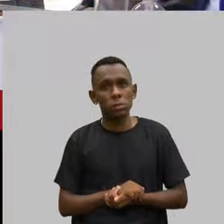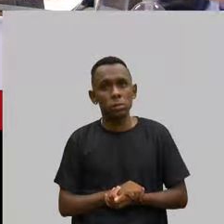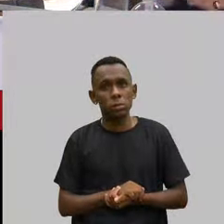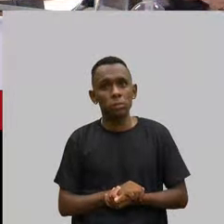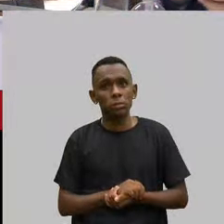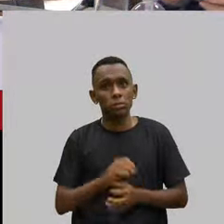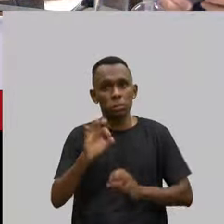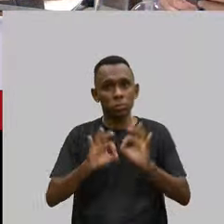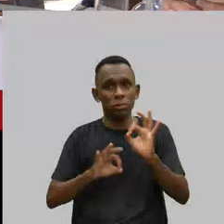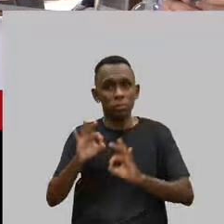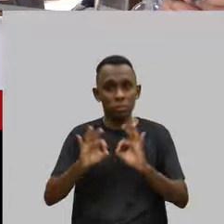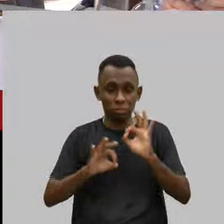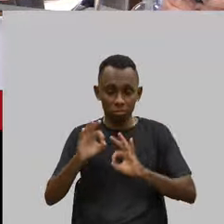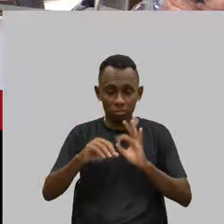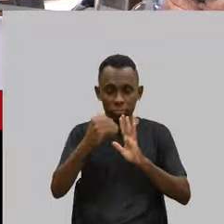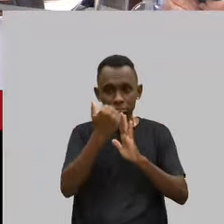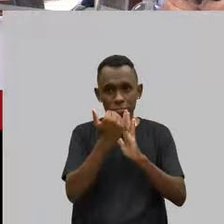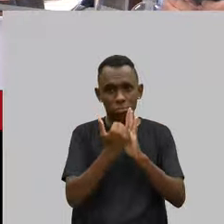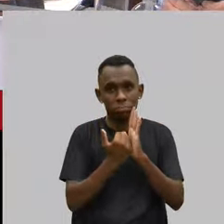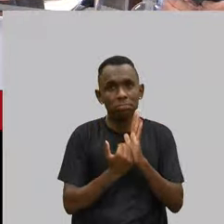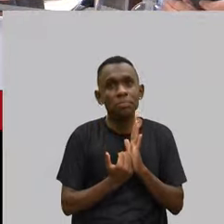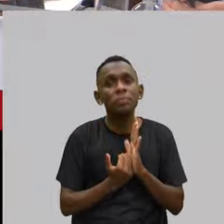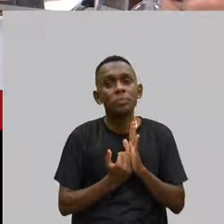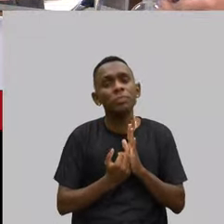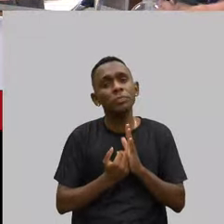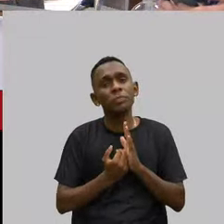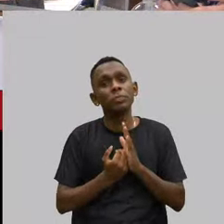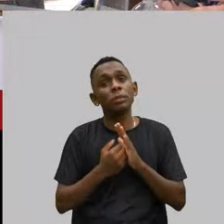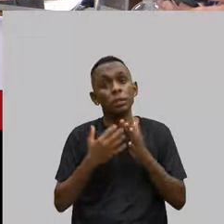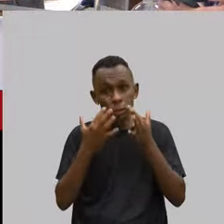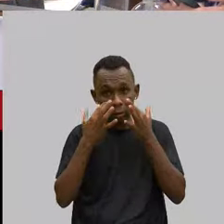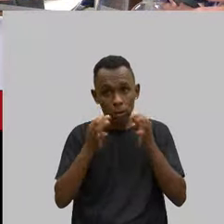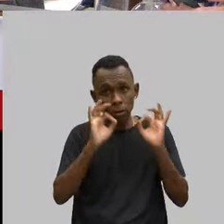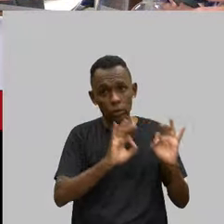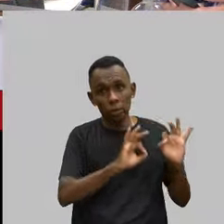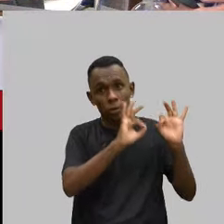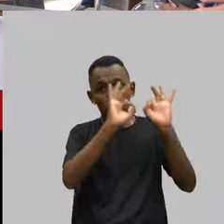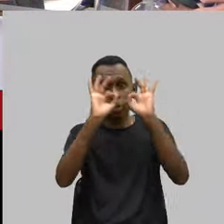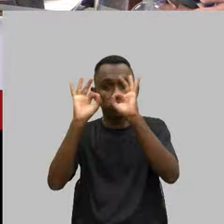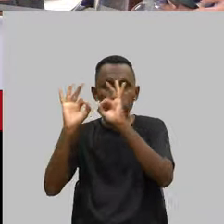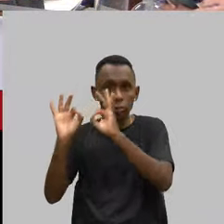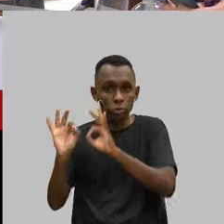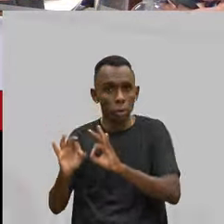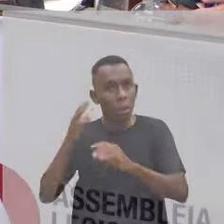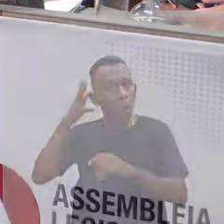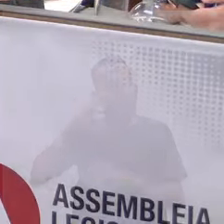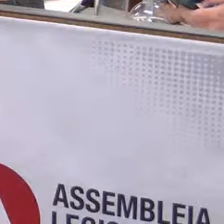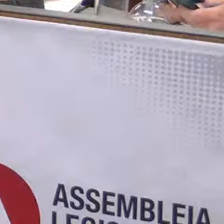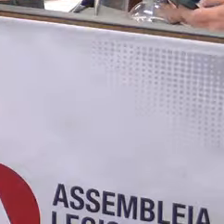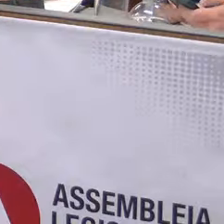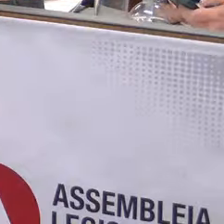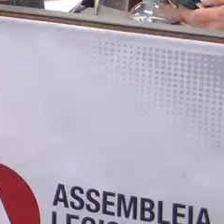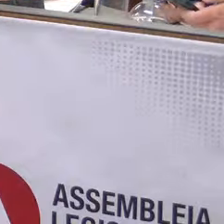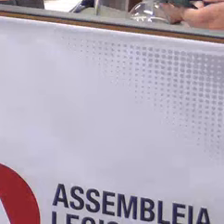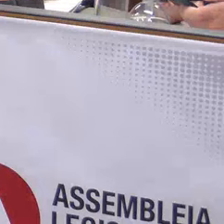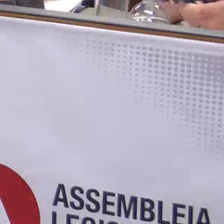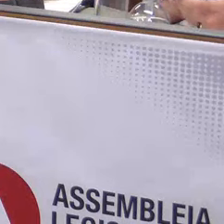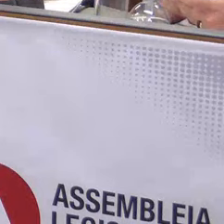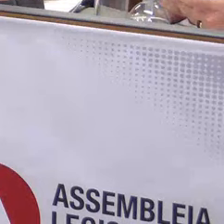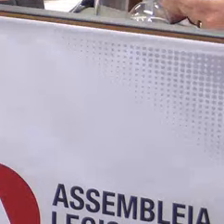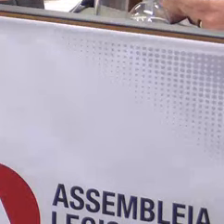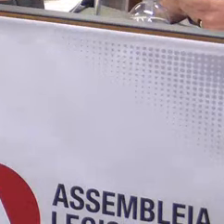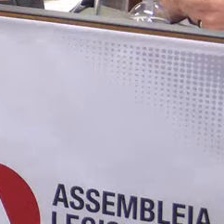ordem em cima de mim aí E então eu prestei atenção a apresentação de vossa excelência então tenho dois